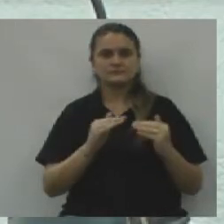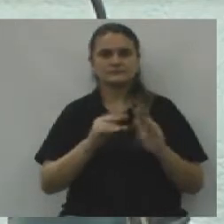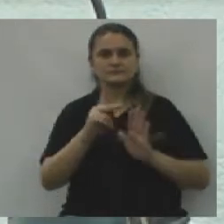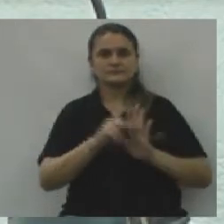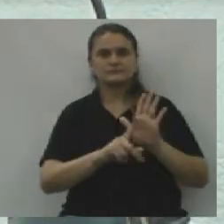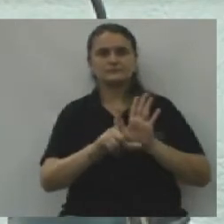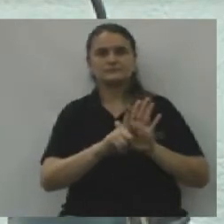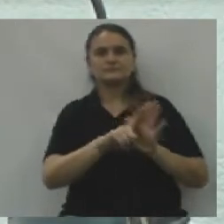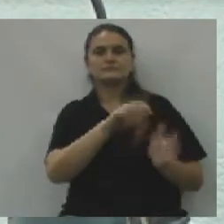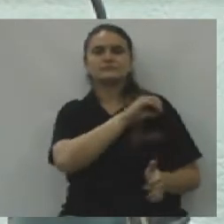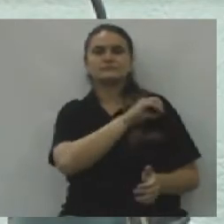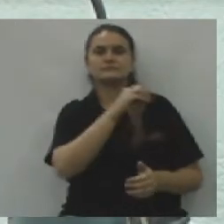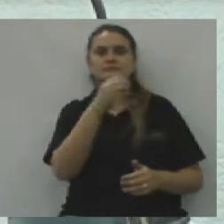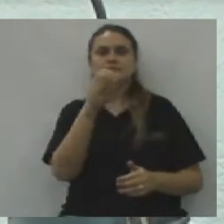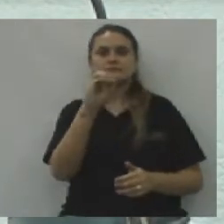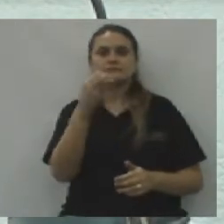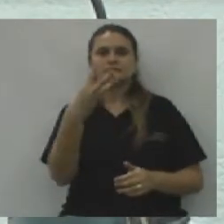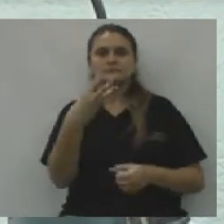lei ordinária número